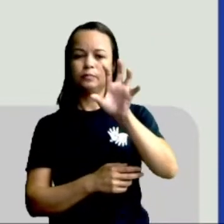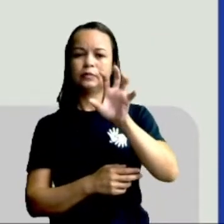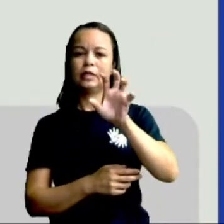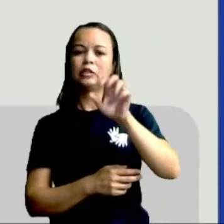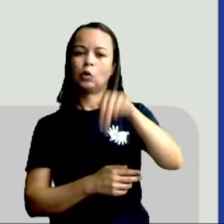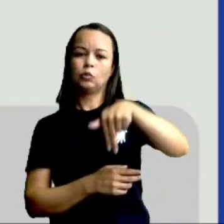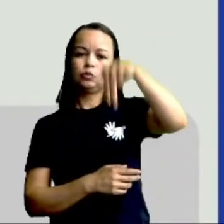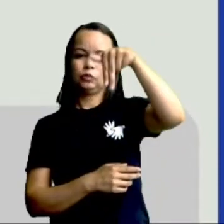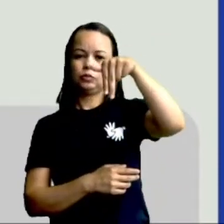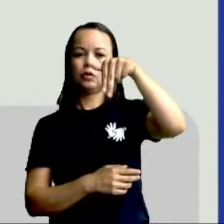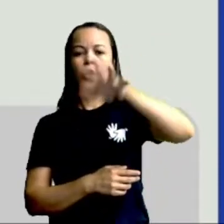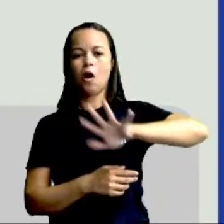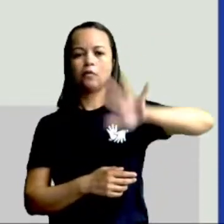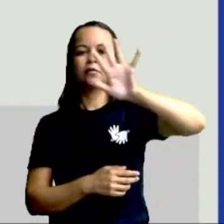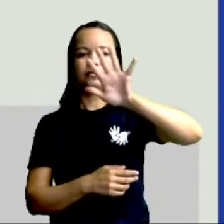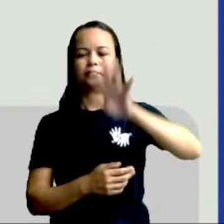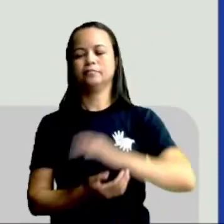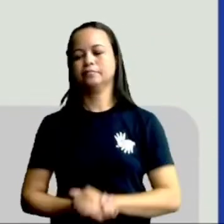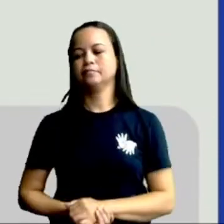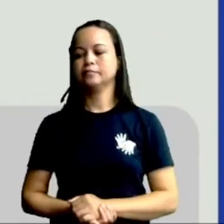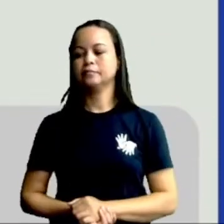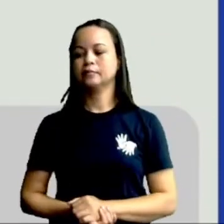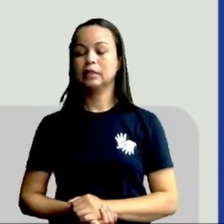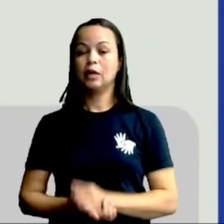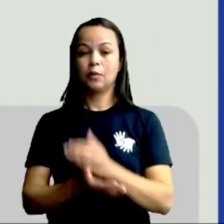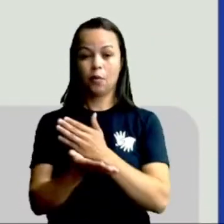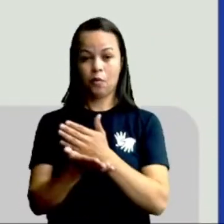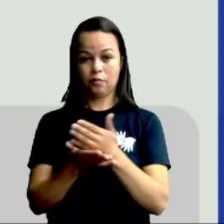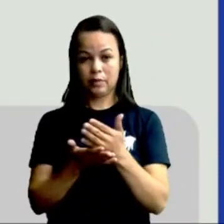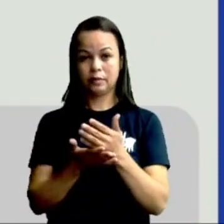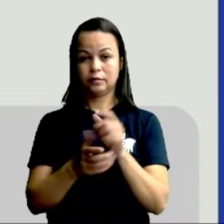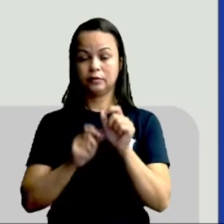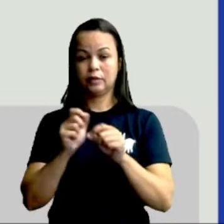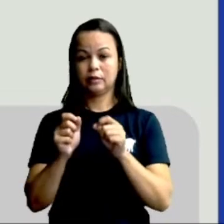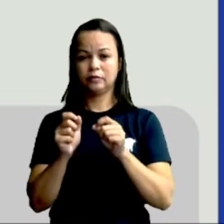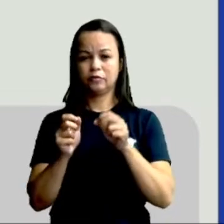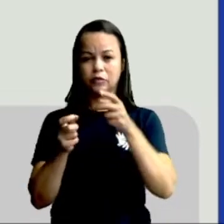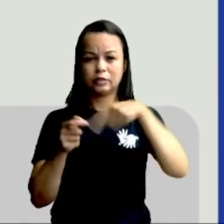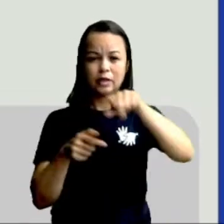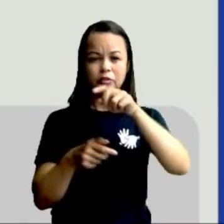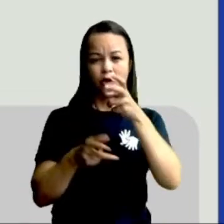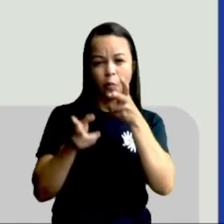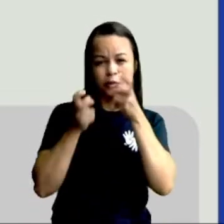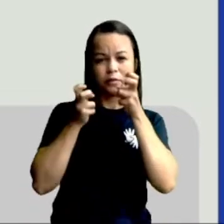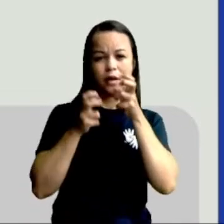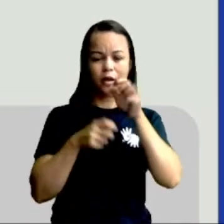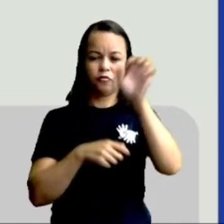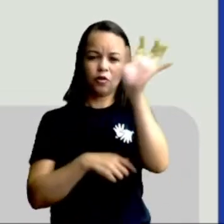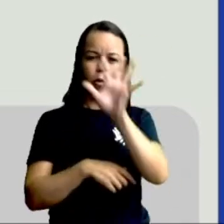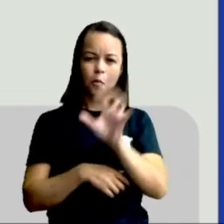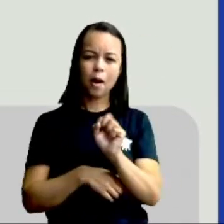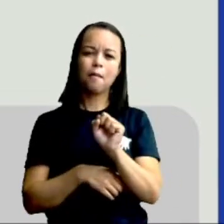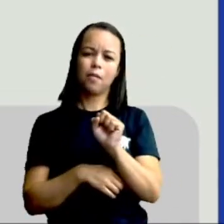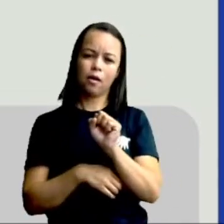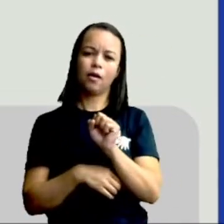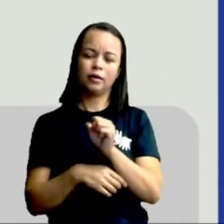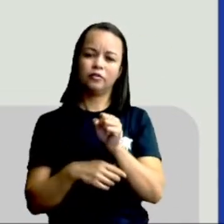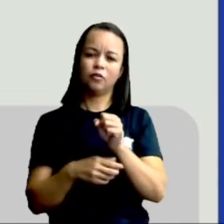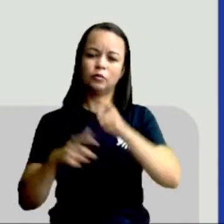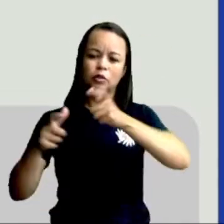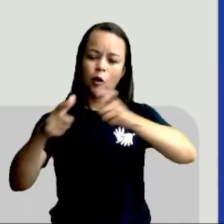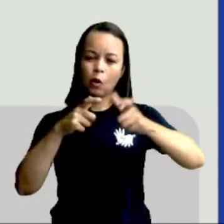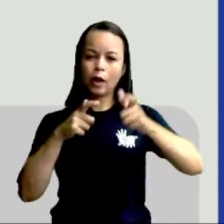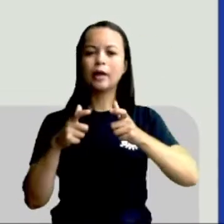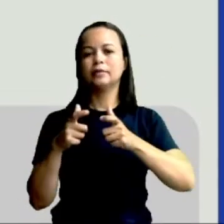Nordeste. Para começo de conversa, primeiro eu quero que vocês vejam um mapa para a gente se localizar no mundo. Vamos se localizar no